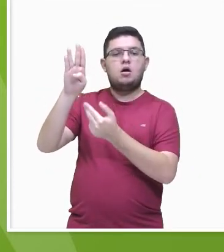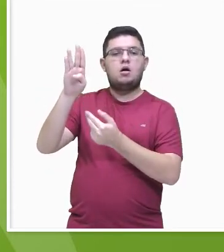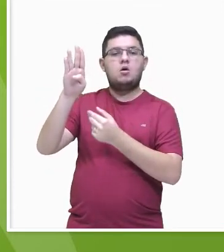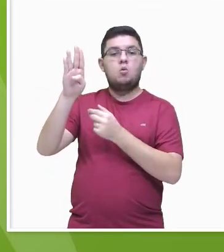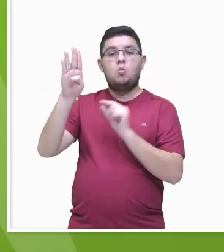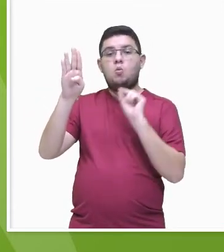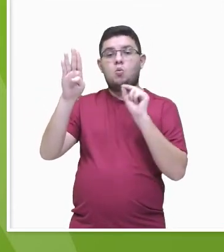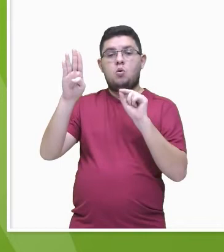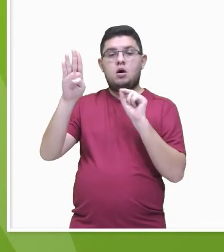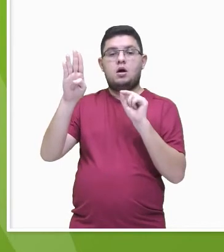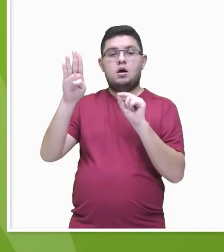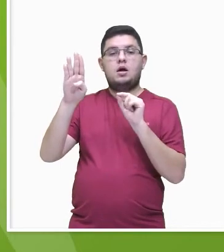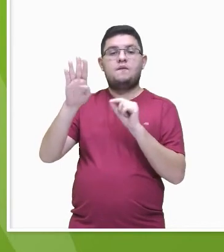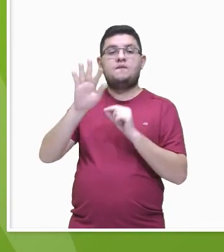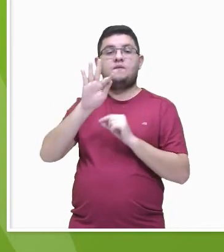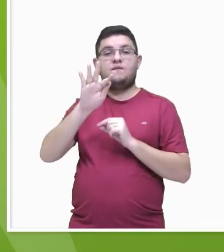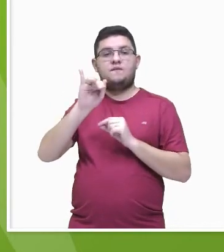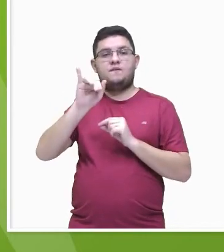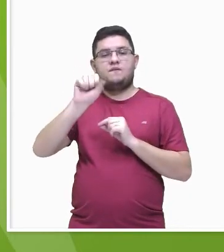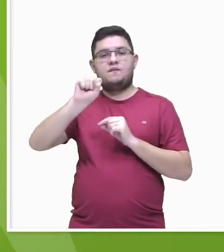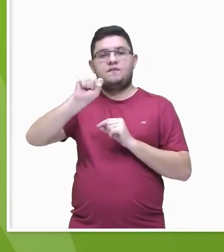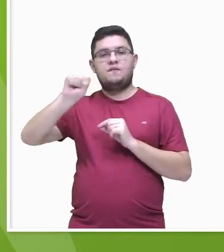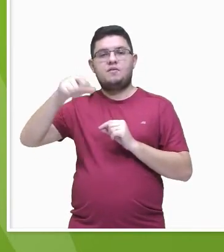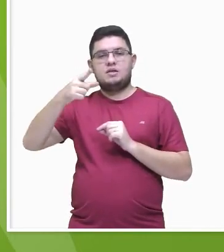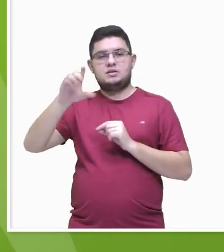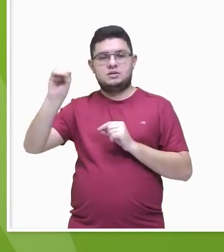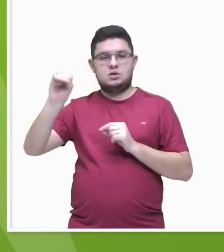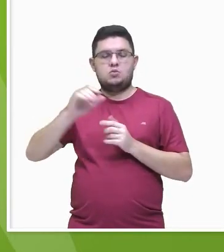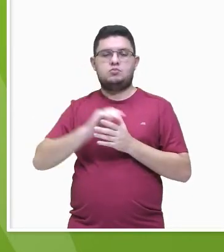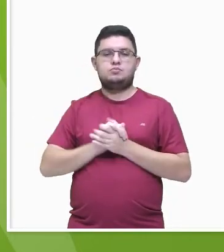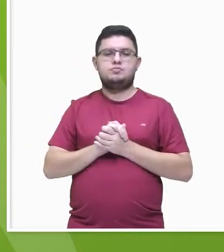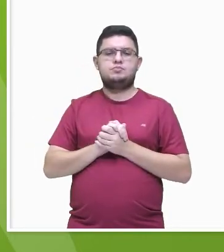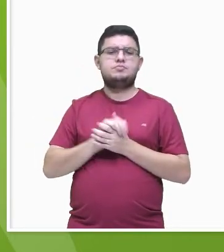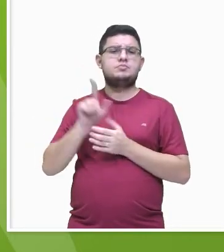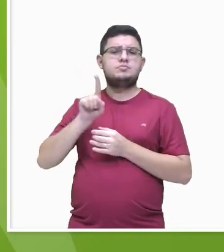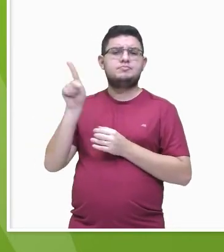chamamos de fissão. E essa fissão, o que vai acontecer?